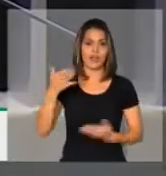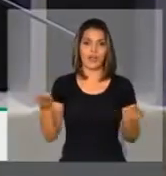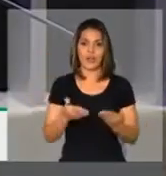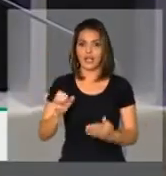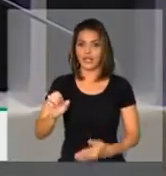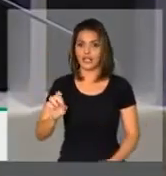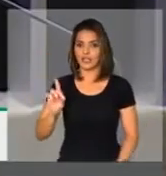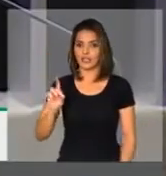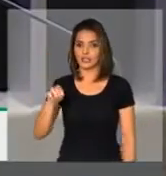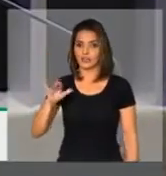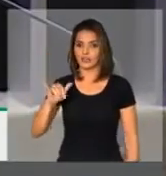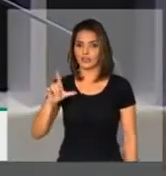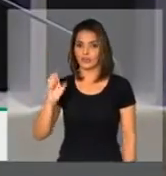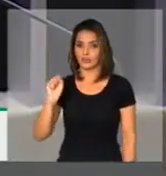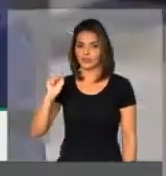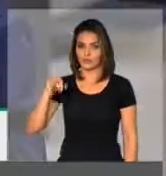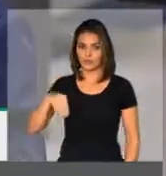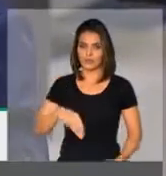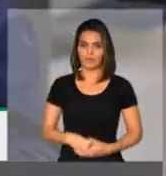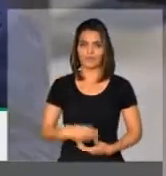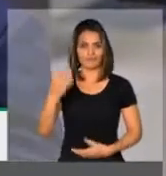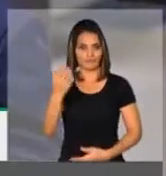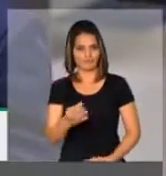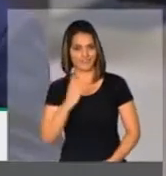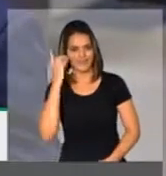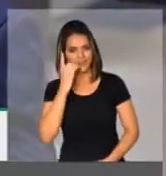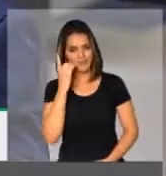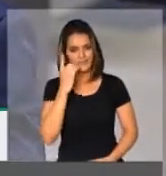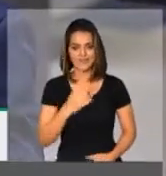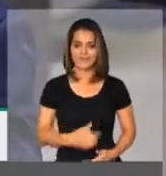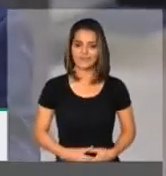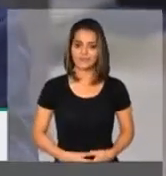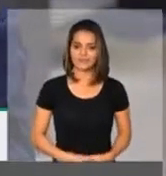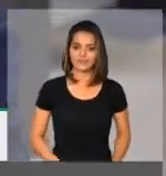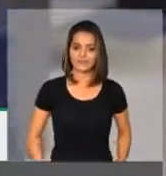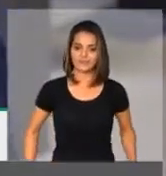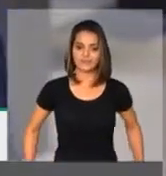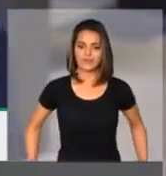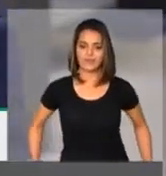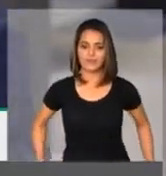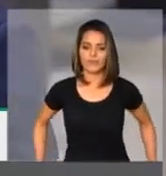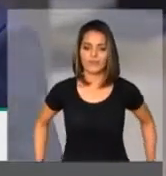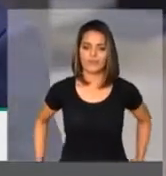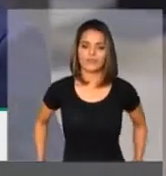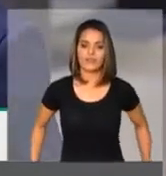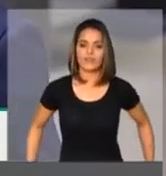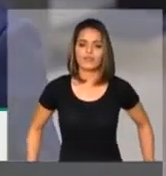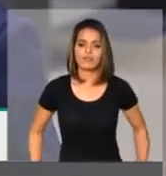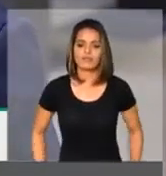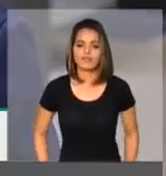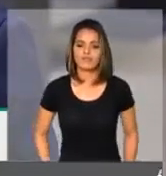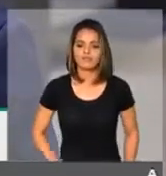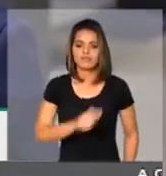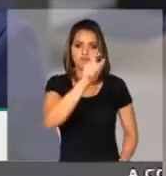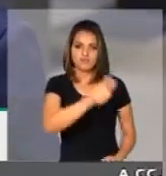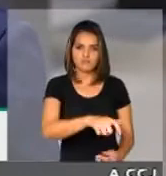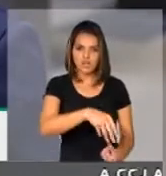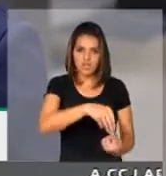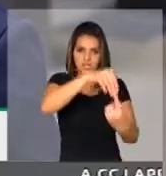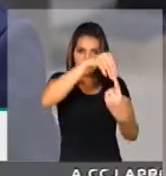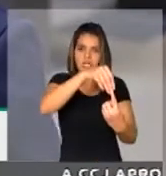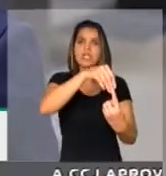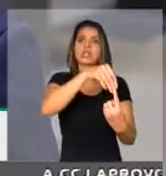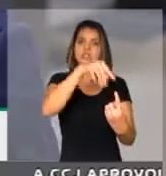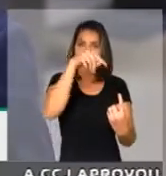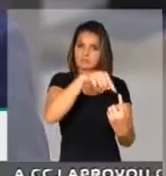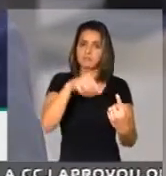Edmilson Rodrigues. Deputado Kleber Verde, Vossa Excelência fala como uma liderança política do PRB,